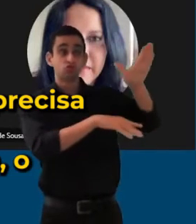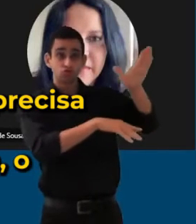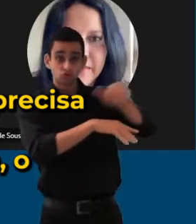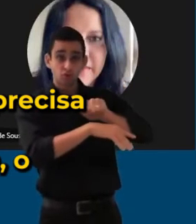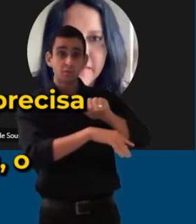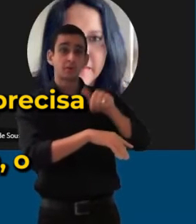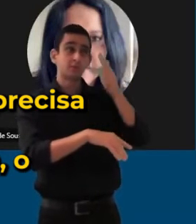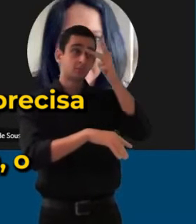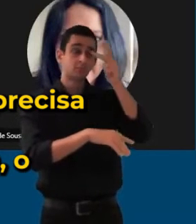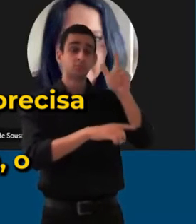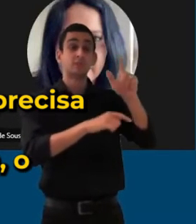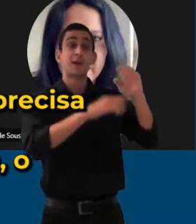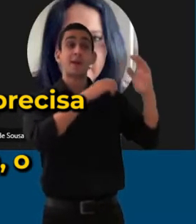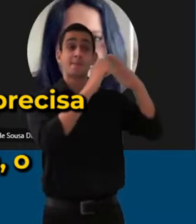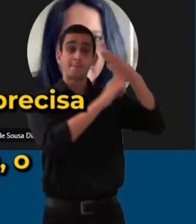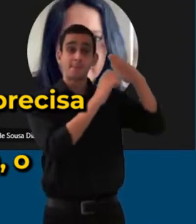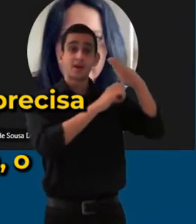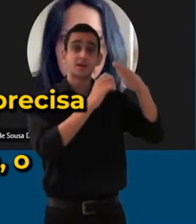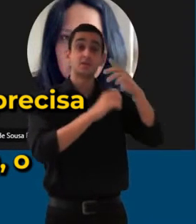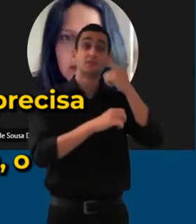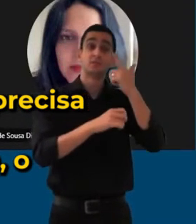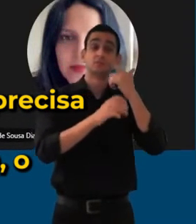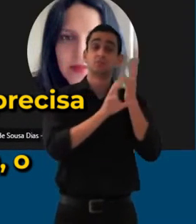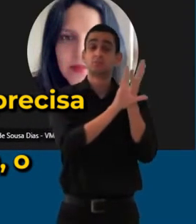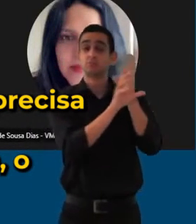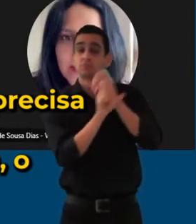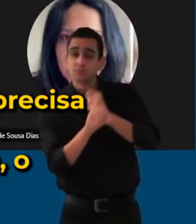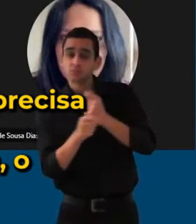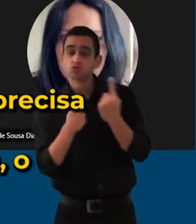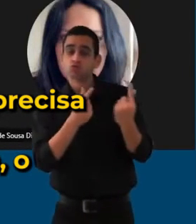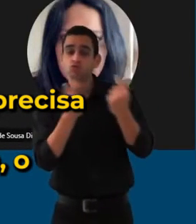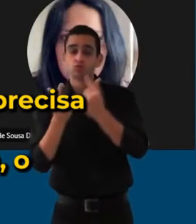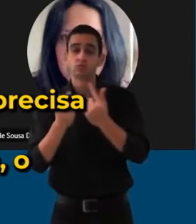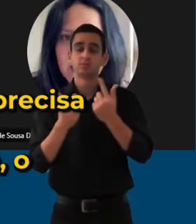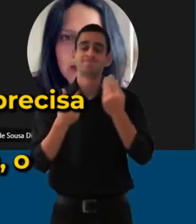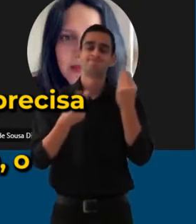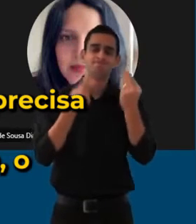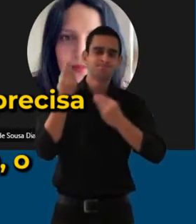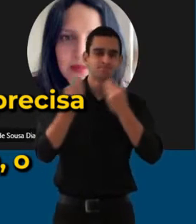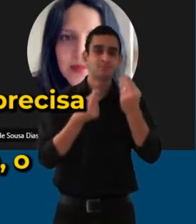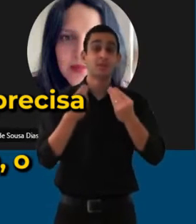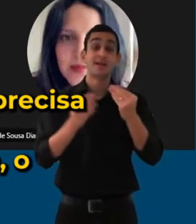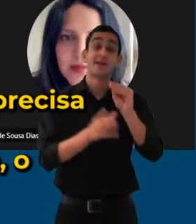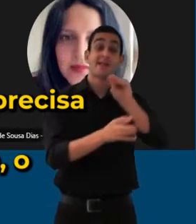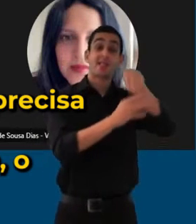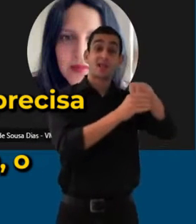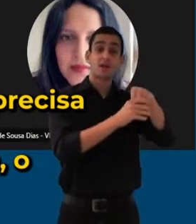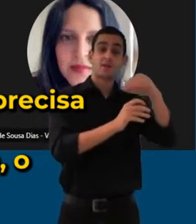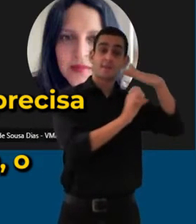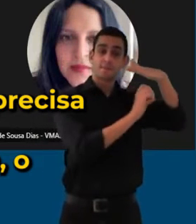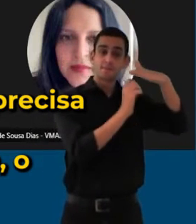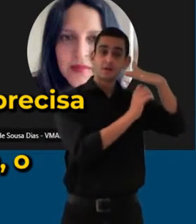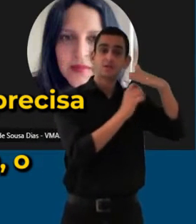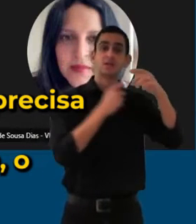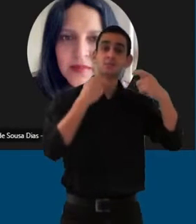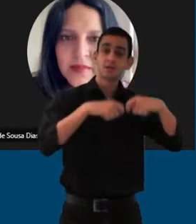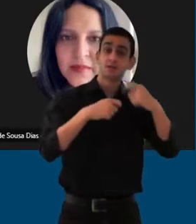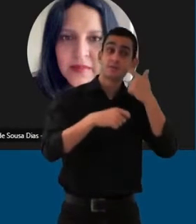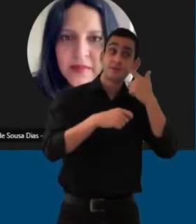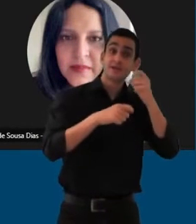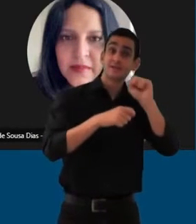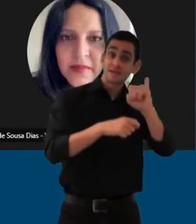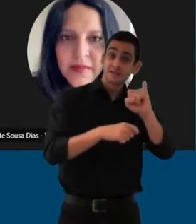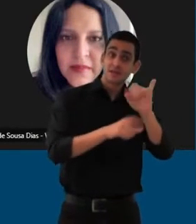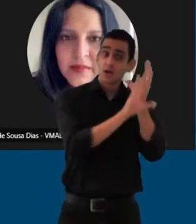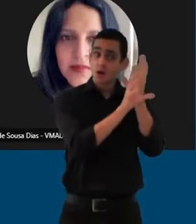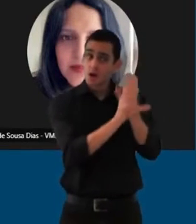estudos. Então, estava em fase de orçamento, só que precisa passar por algumas áreas dentro da Votorantim, o orçamento ser aprovado, e aí